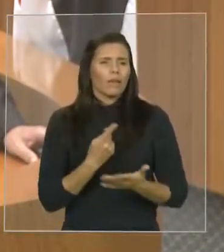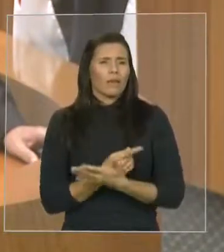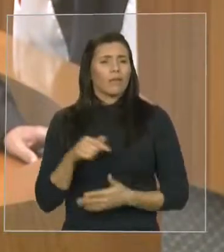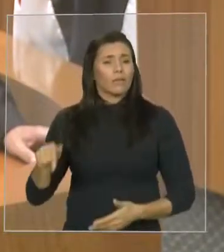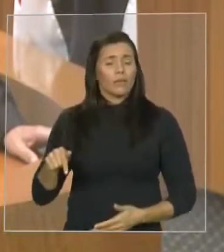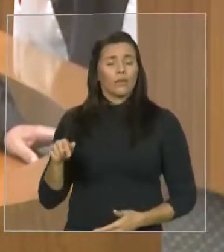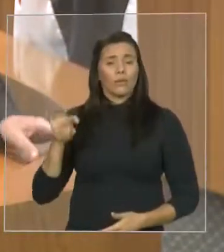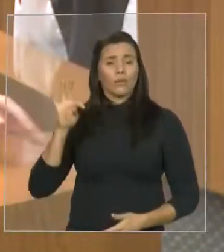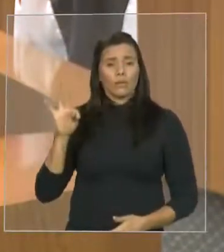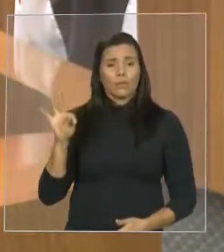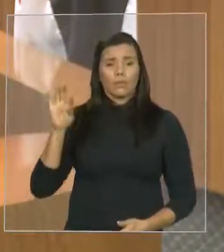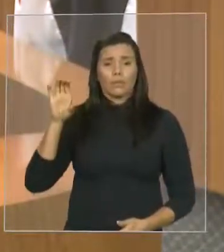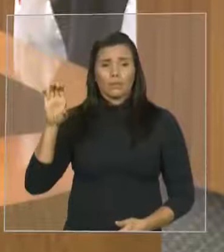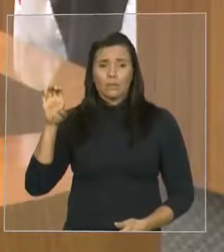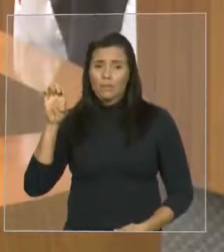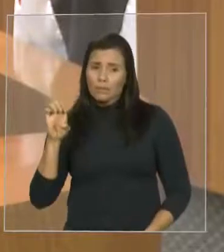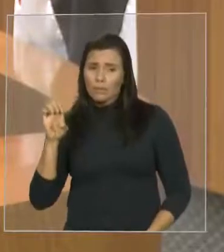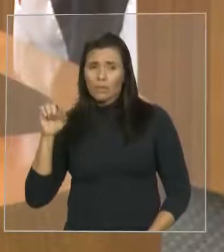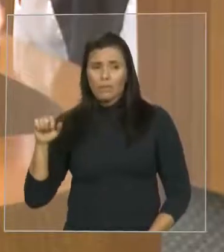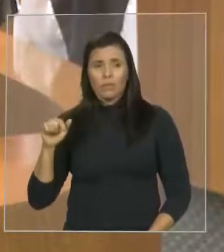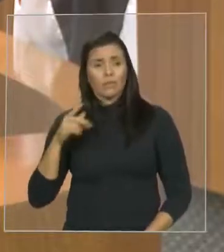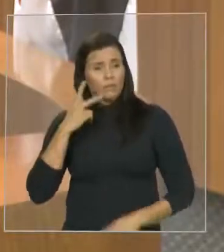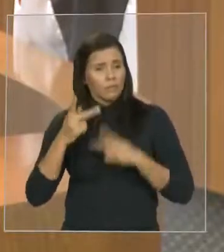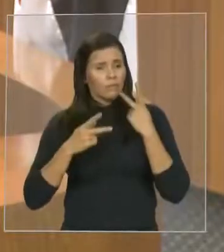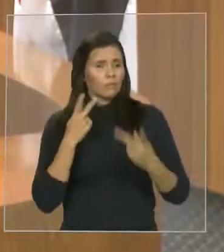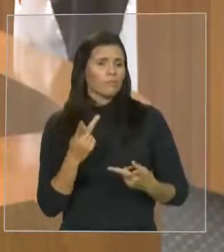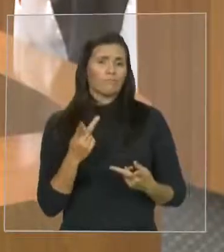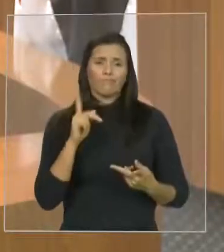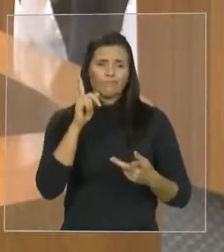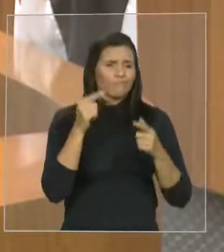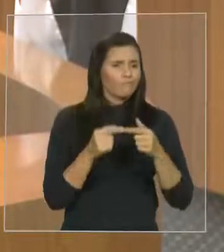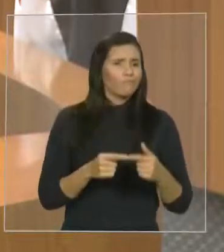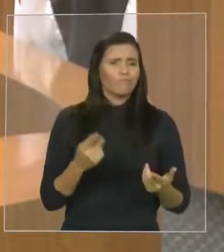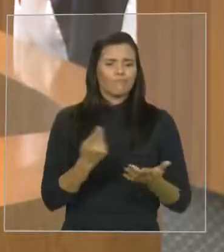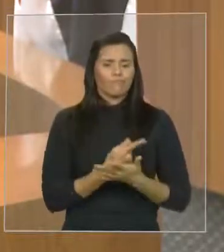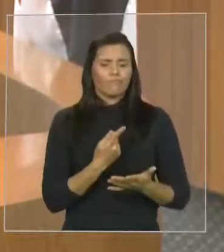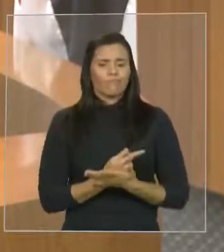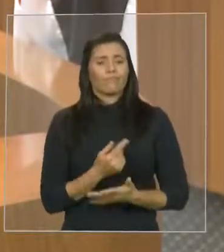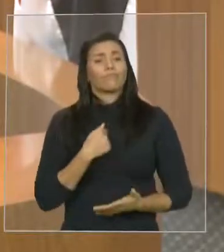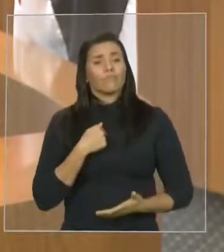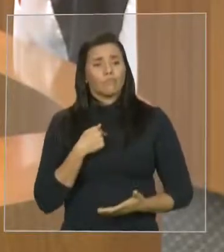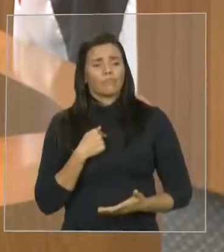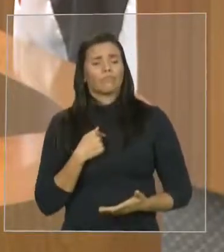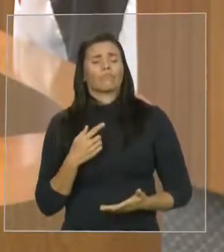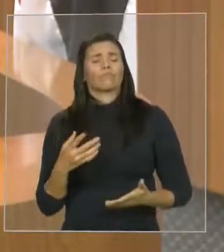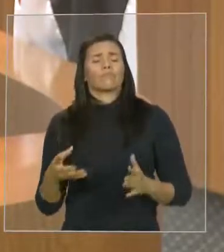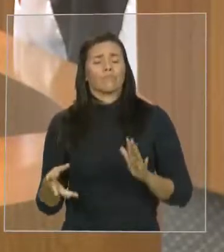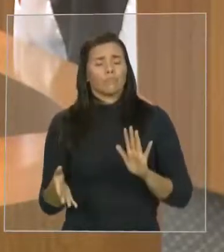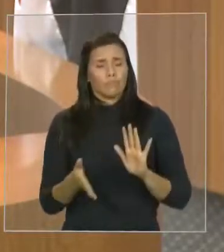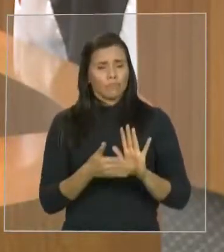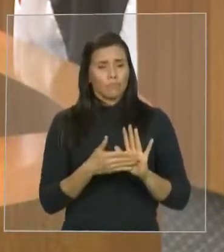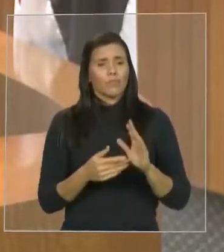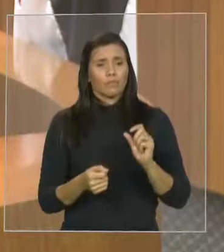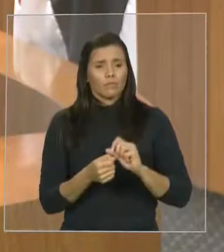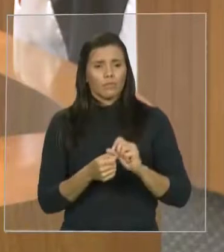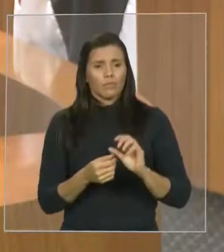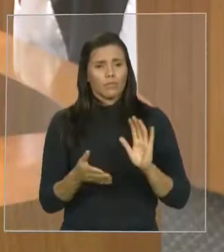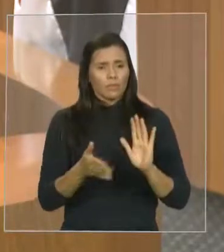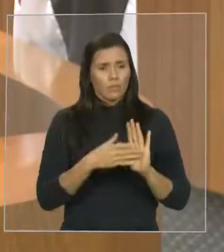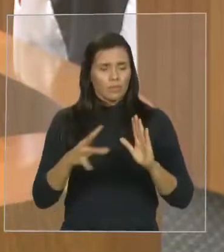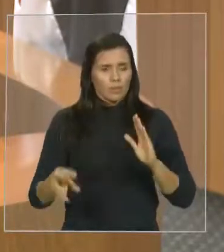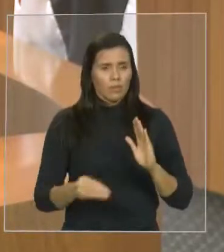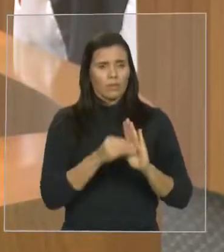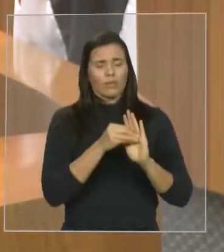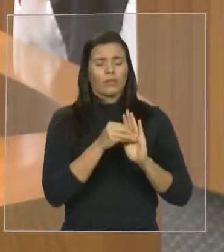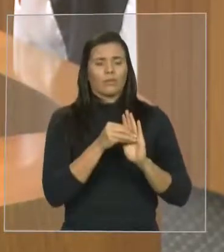sentido de aperfeiçoar. Por conta disso, apresentamos uma emenda a este projeto de lei complementar